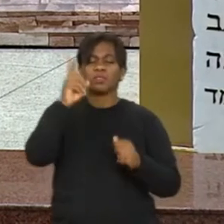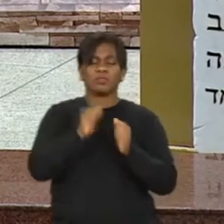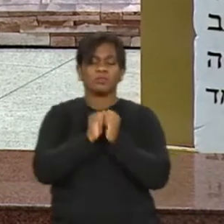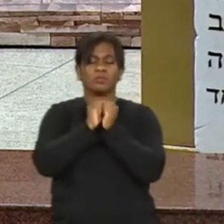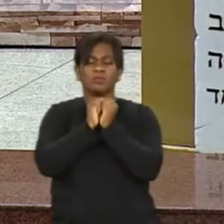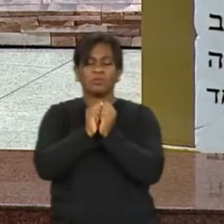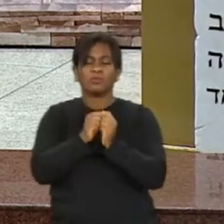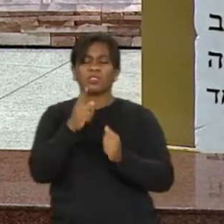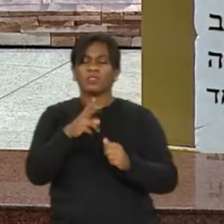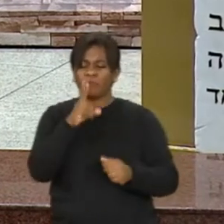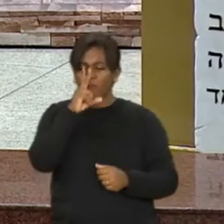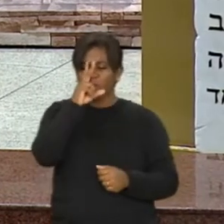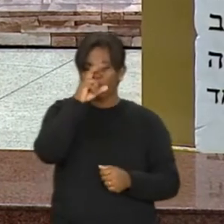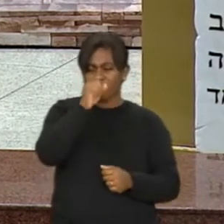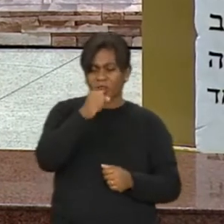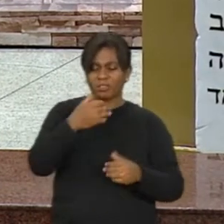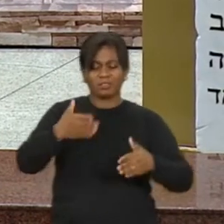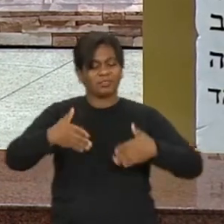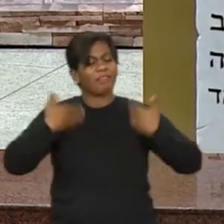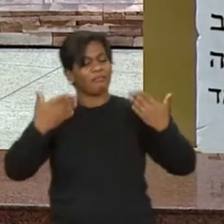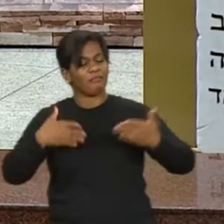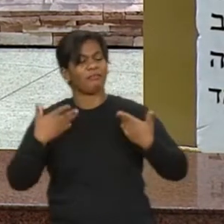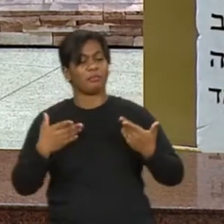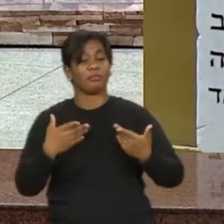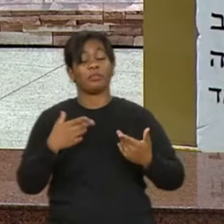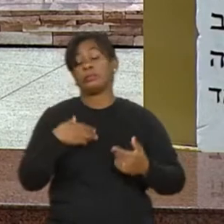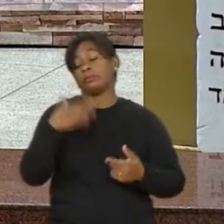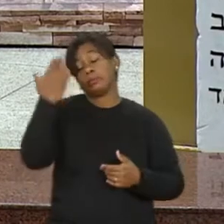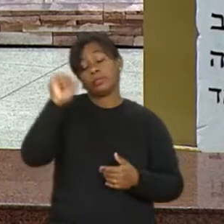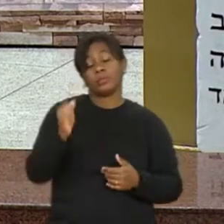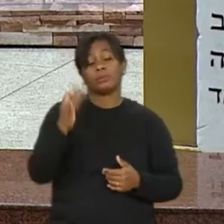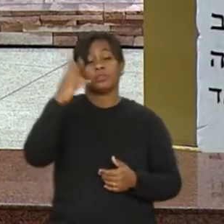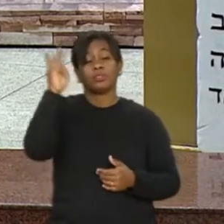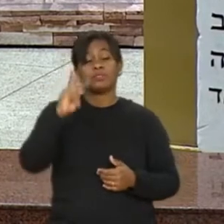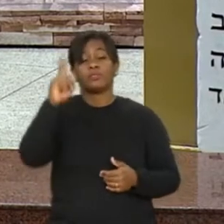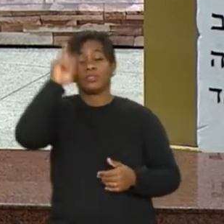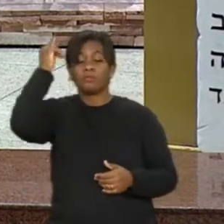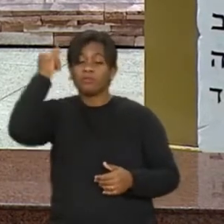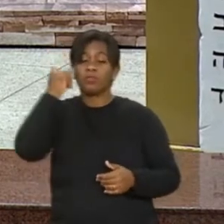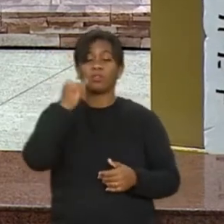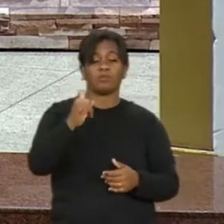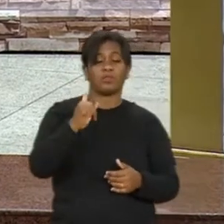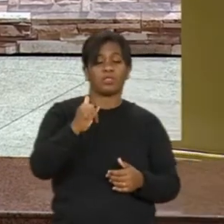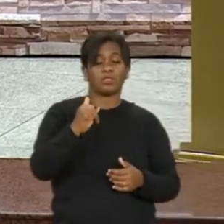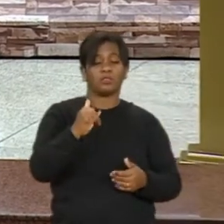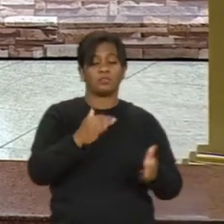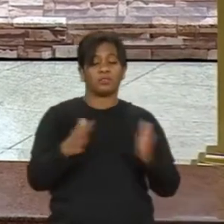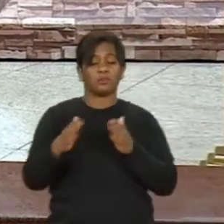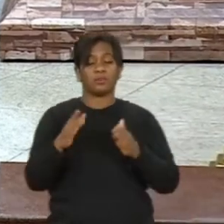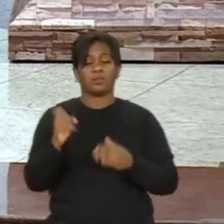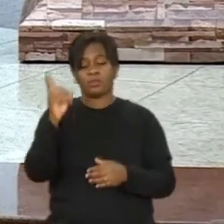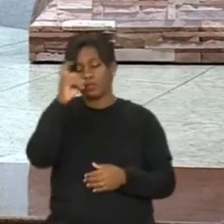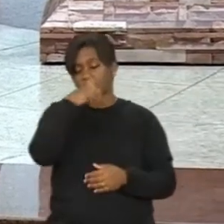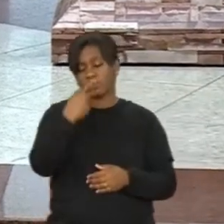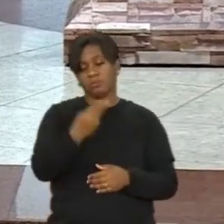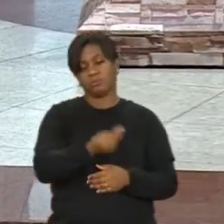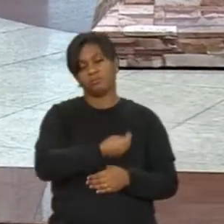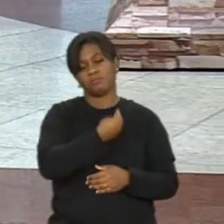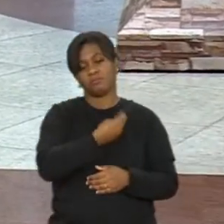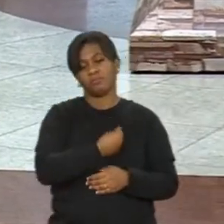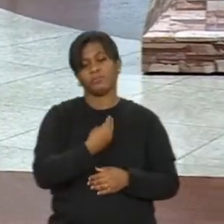animou. Eu não sei quantas vezes Deus falou com você no momento difícil da sua vida.